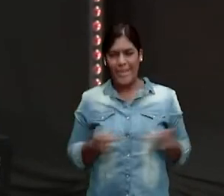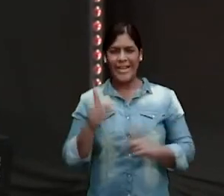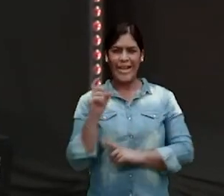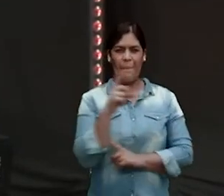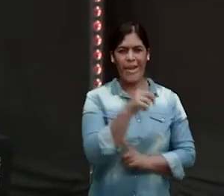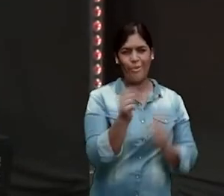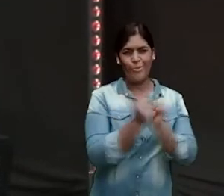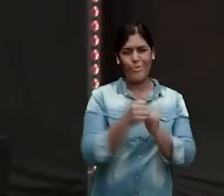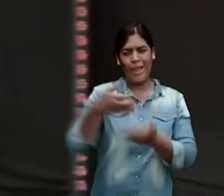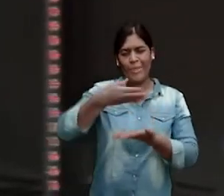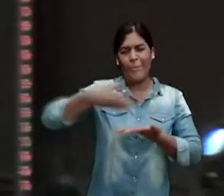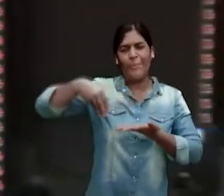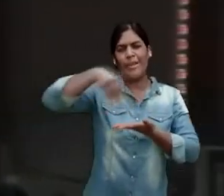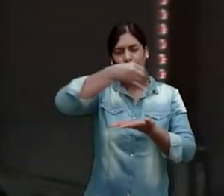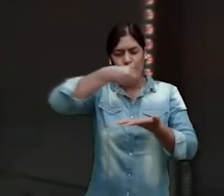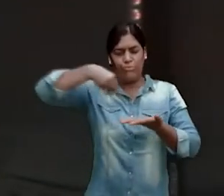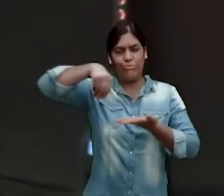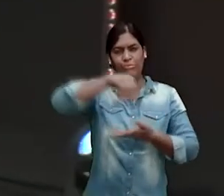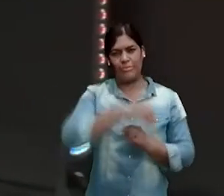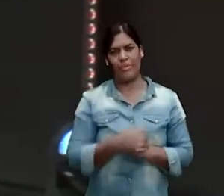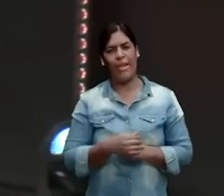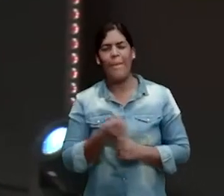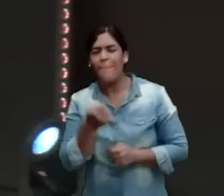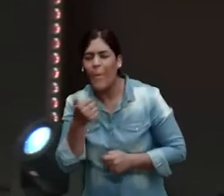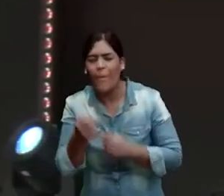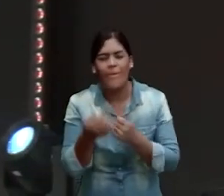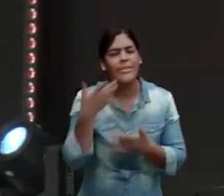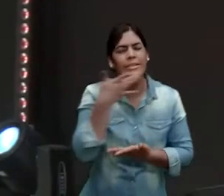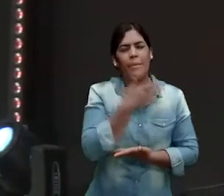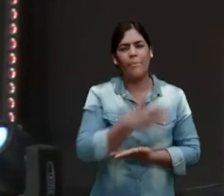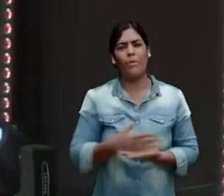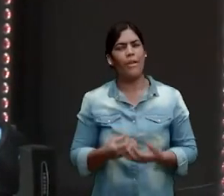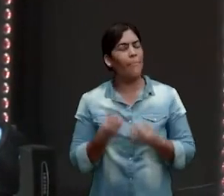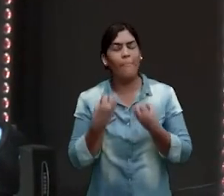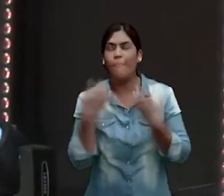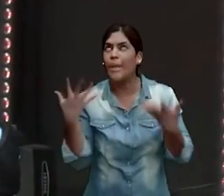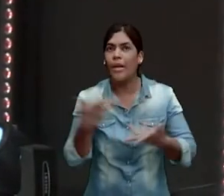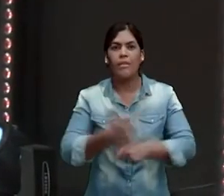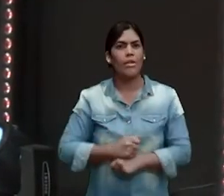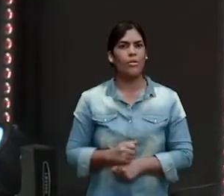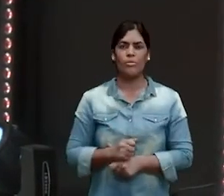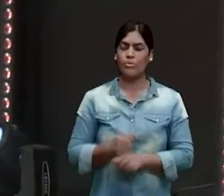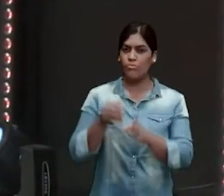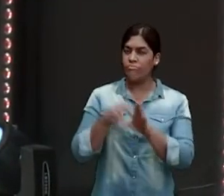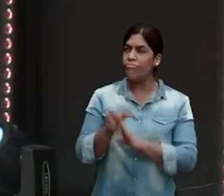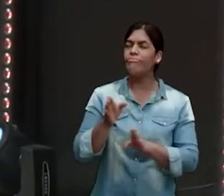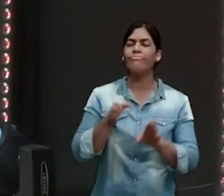irmão e é para ter gostar aos poucos é um sabor absurdo é incrível